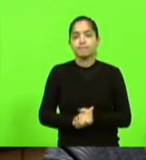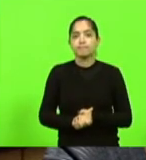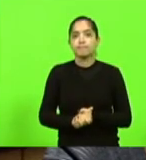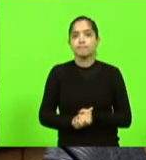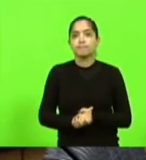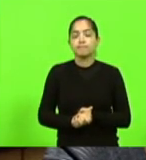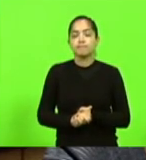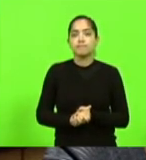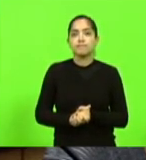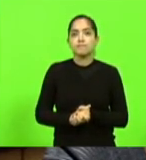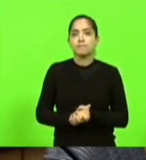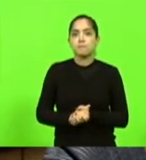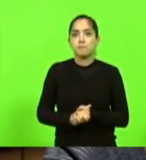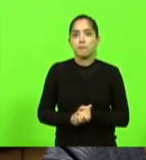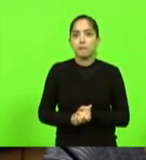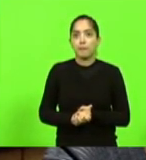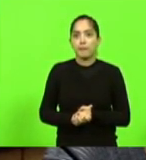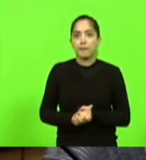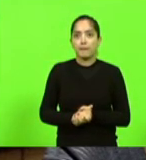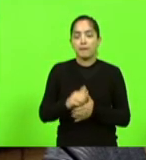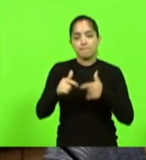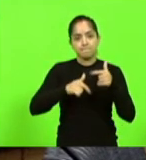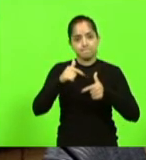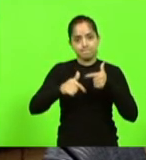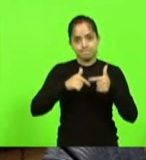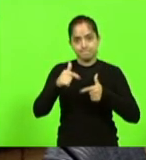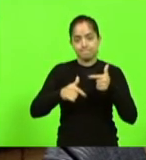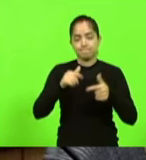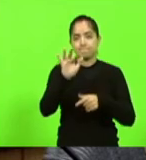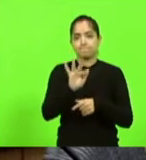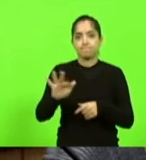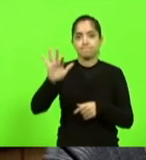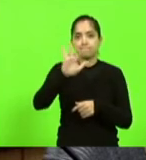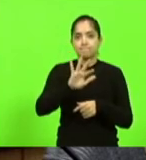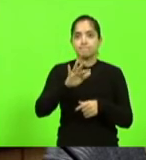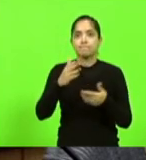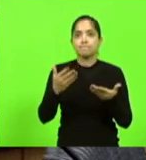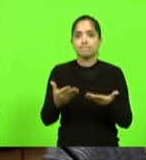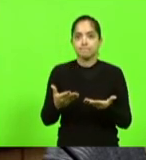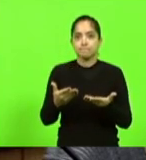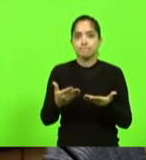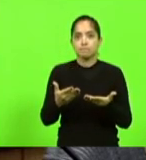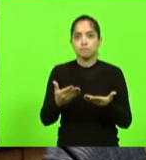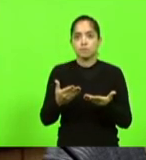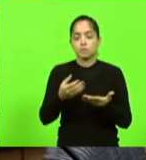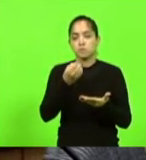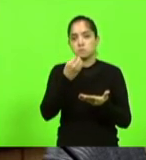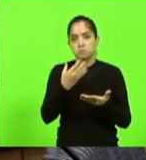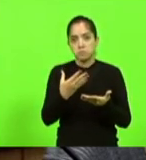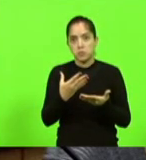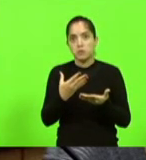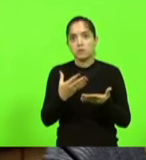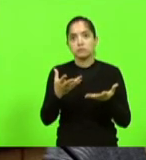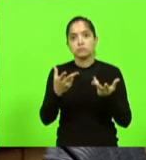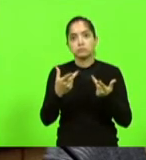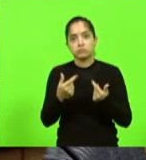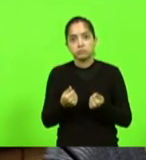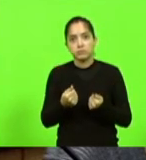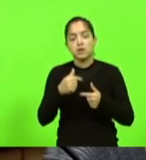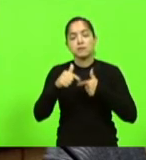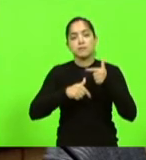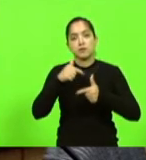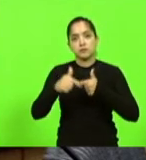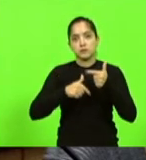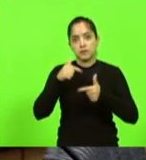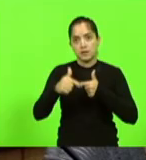expor os principais trabalhos dessa federação, dessa conceituada federação, e pelo trabalho que vocês